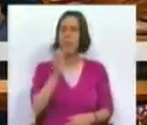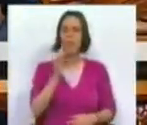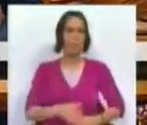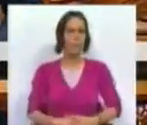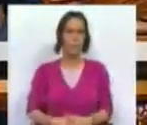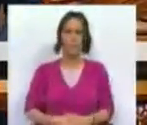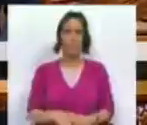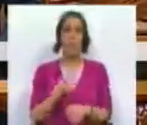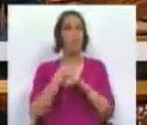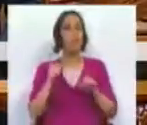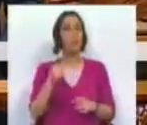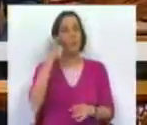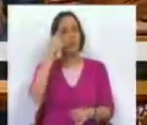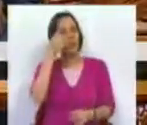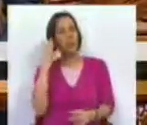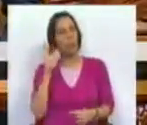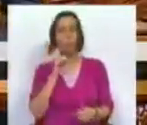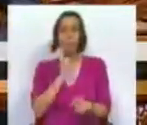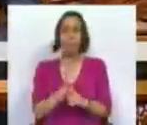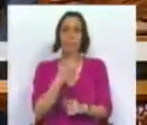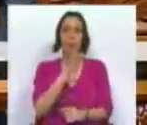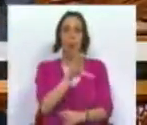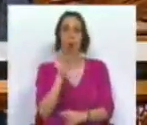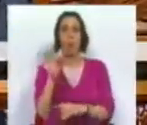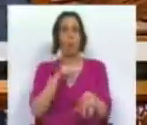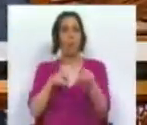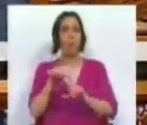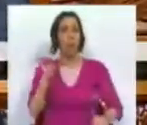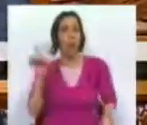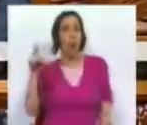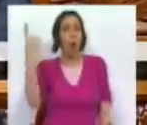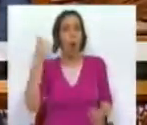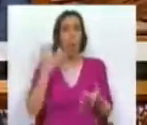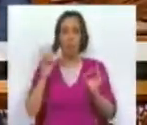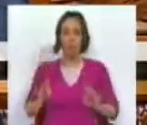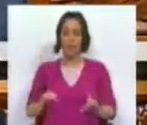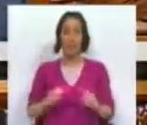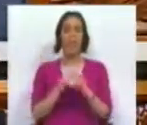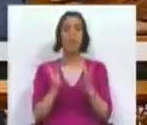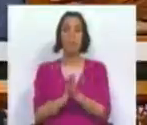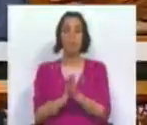a pena, pois um pouco de bom senso e de rigor nas opções políticas teriam